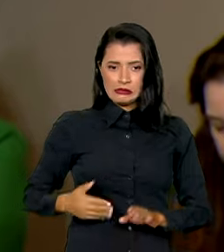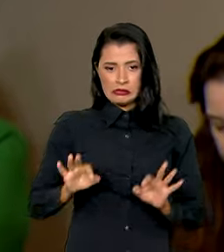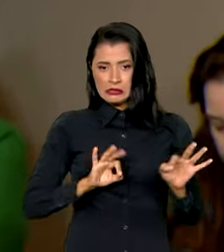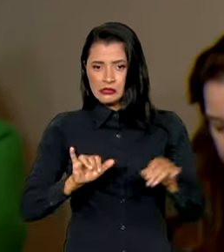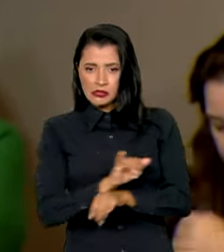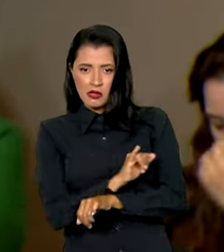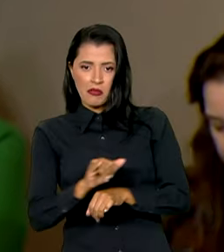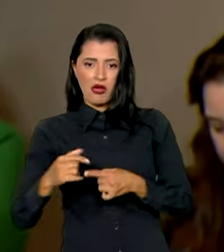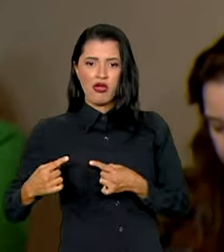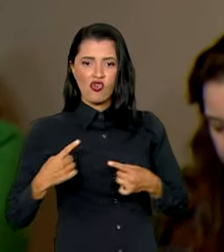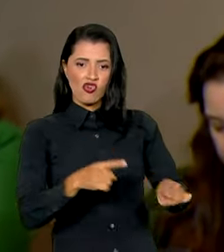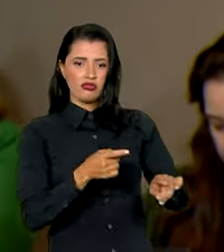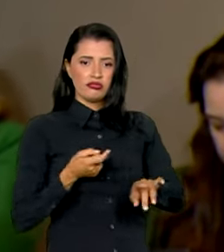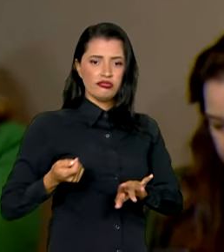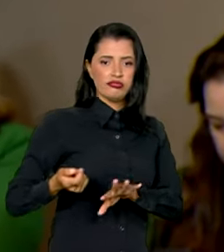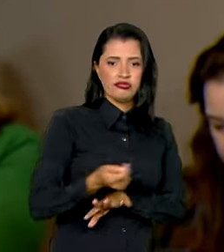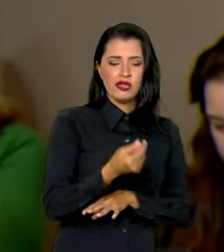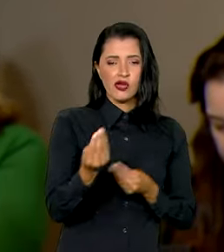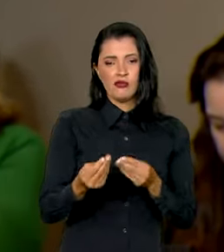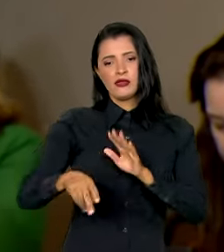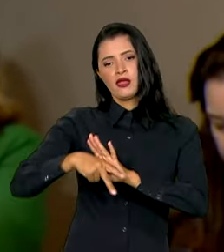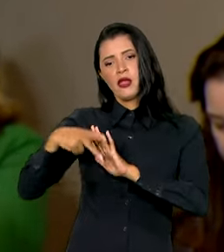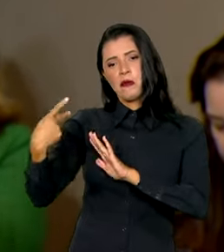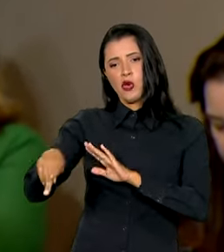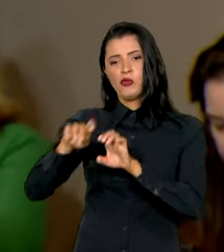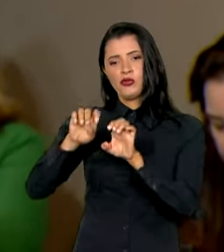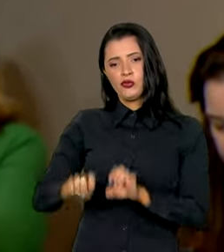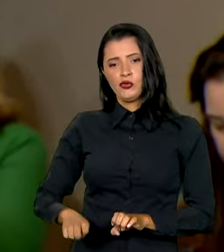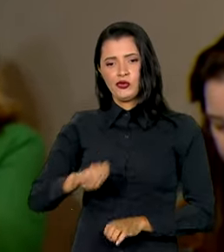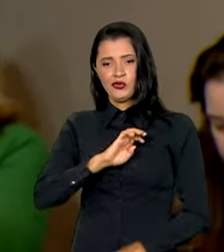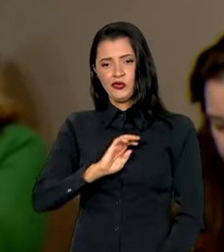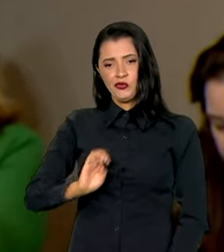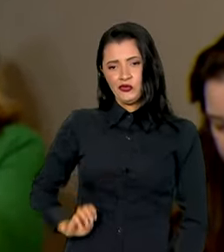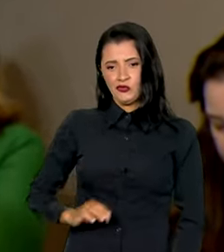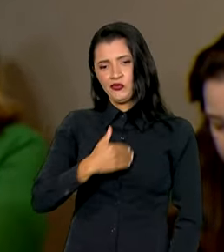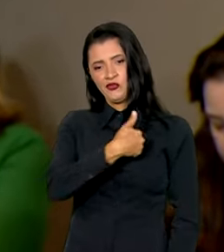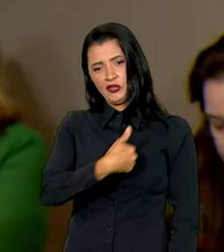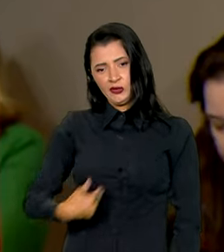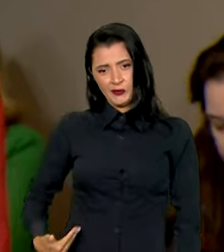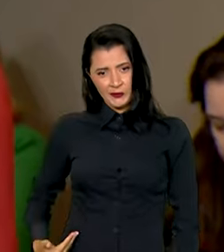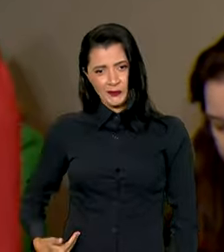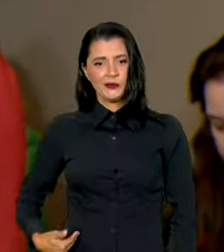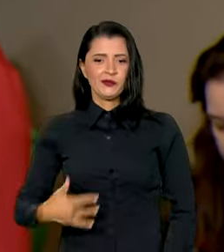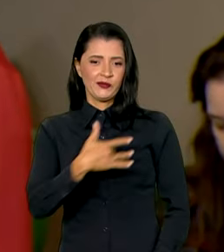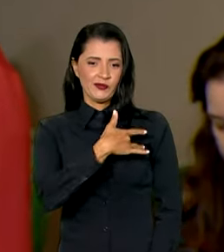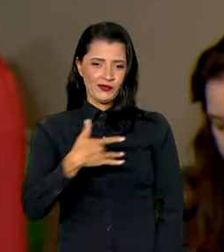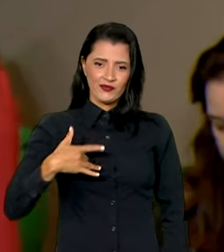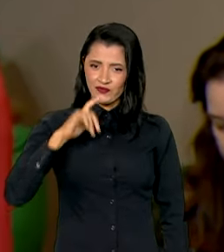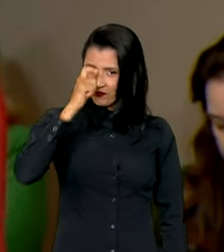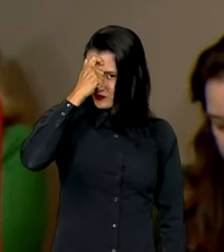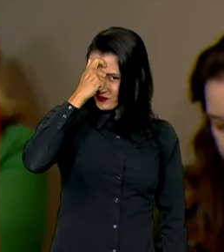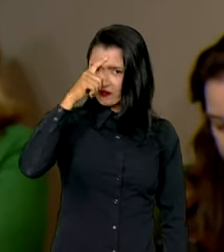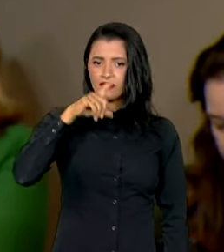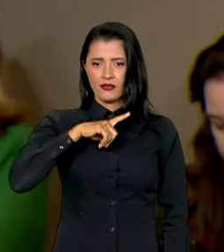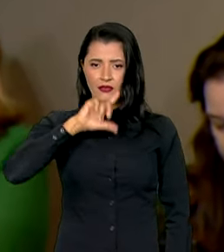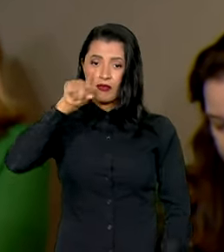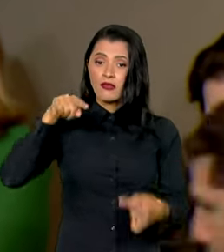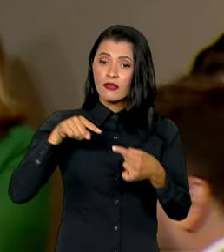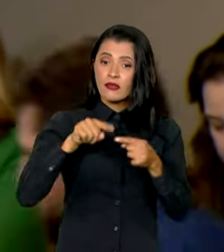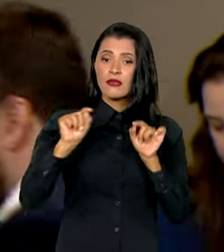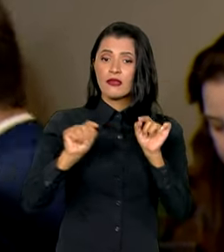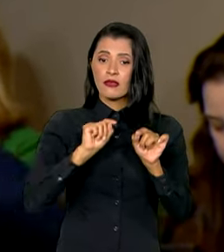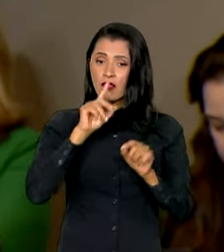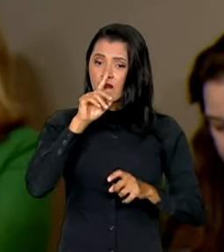à desinformação a partir das próprias estruturas do governo. O Saúde com Ciência tem o objetivo